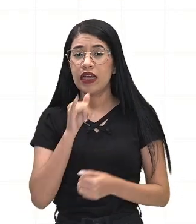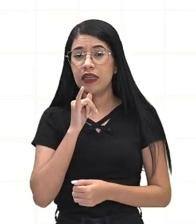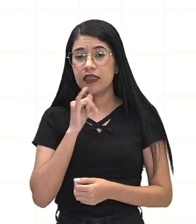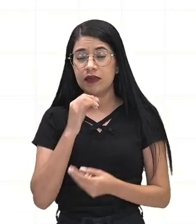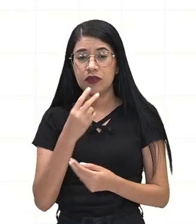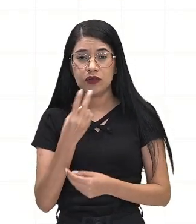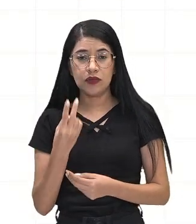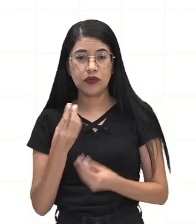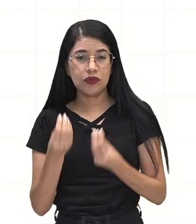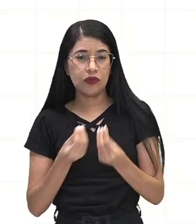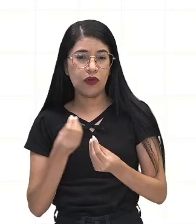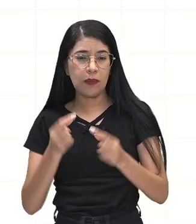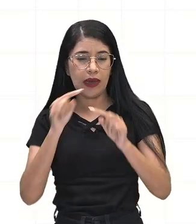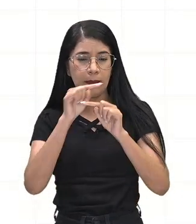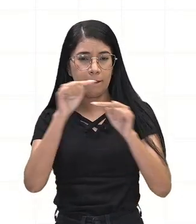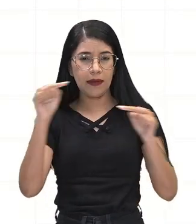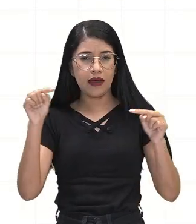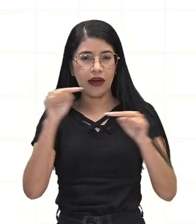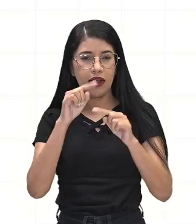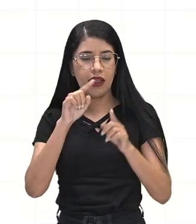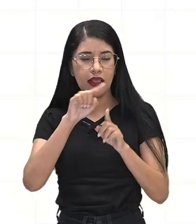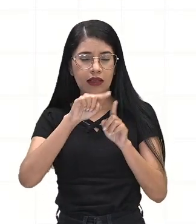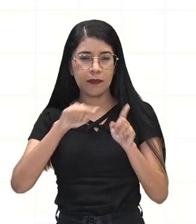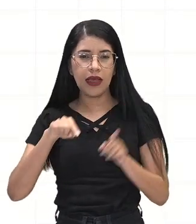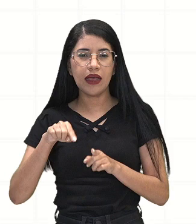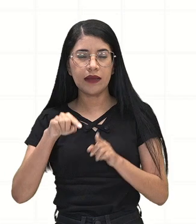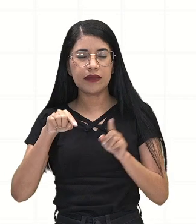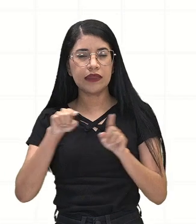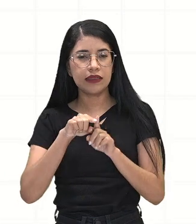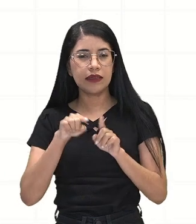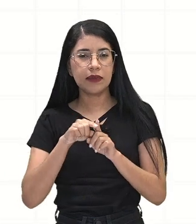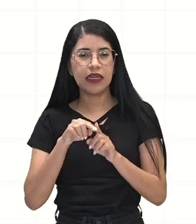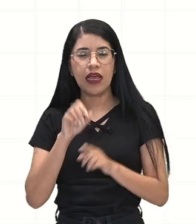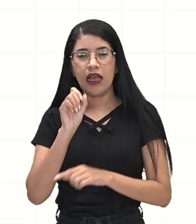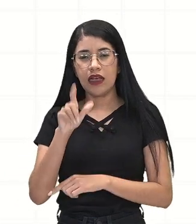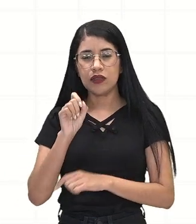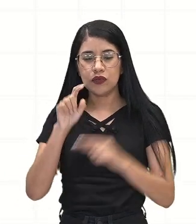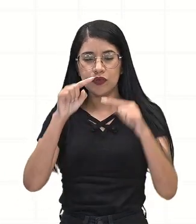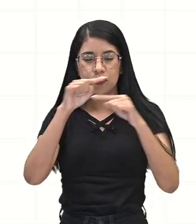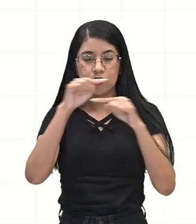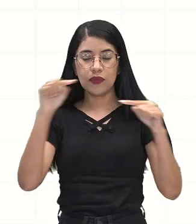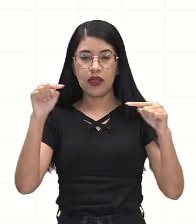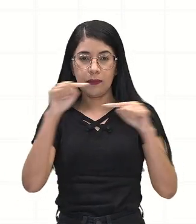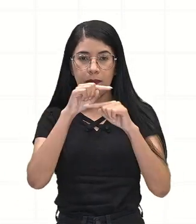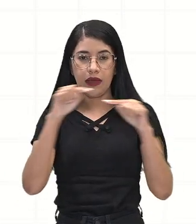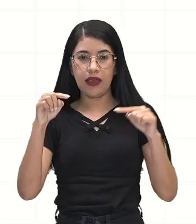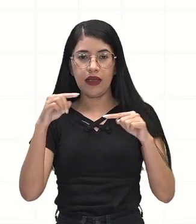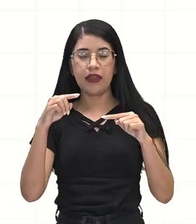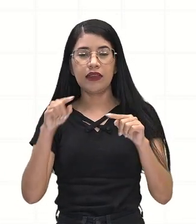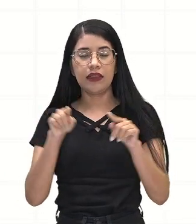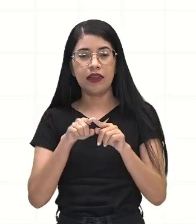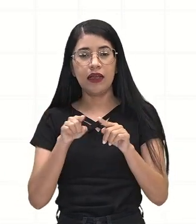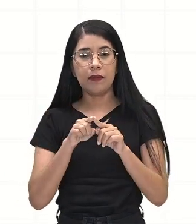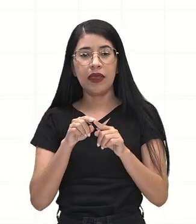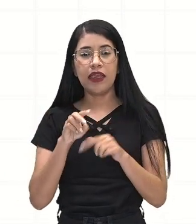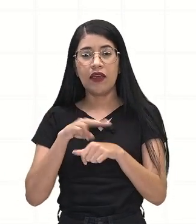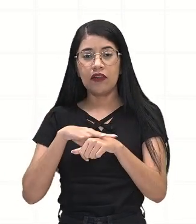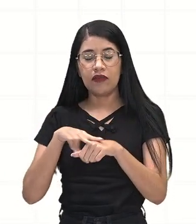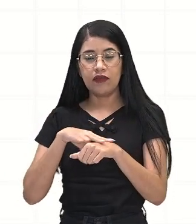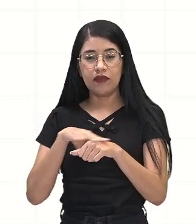de retas paralelas, Aqui duas retas azuis paralelas e duas retas